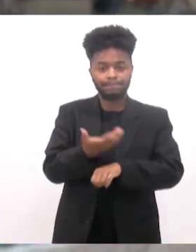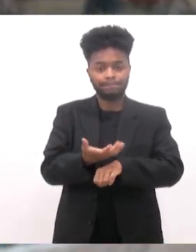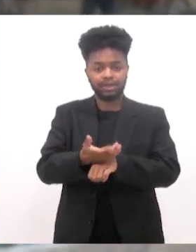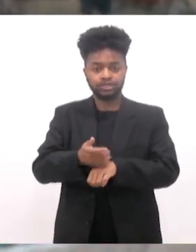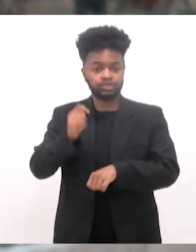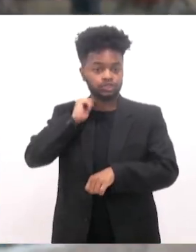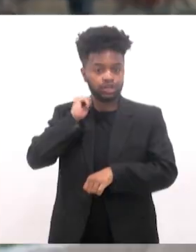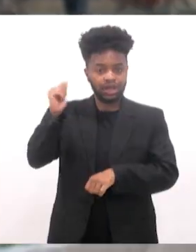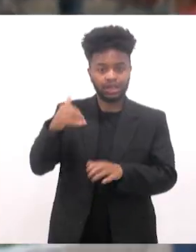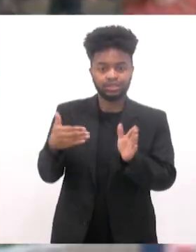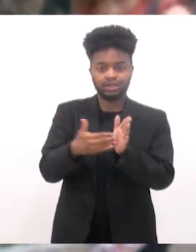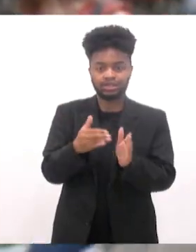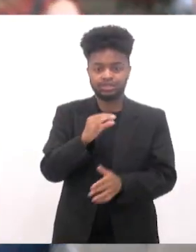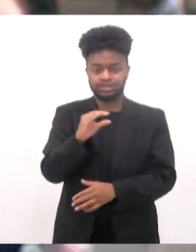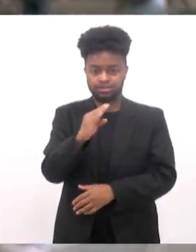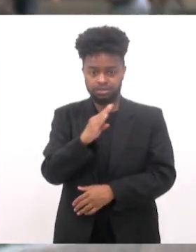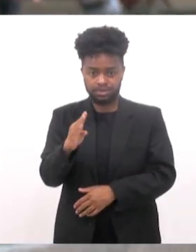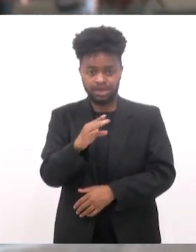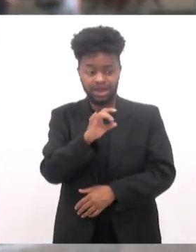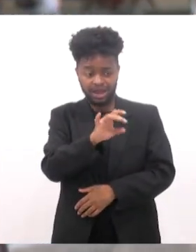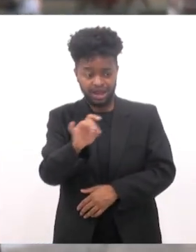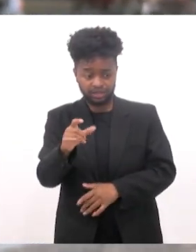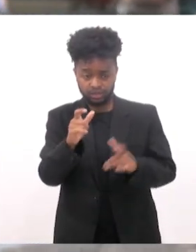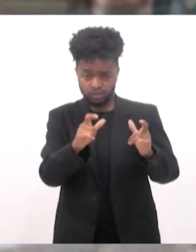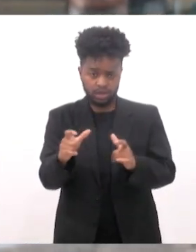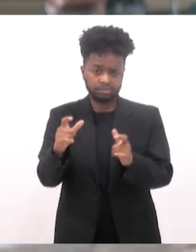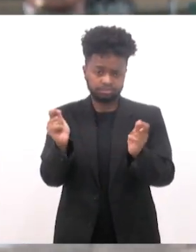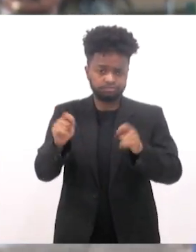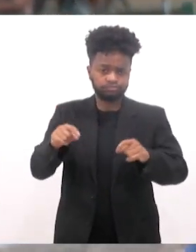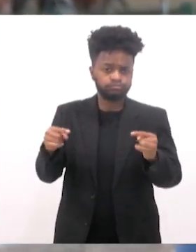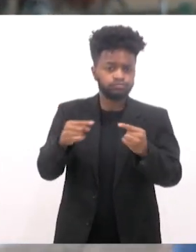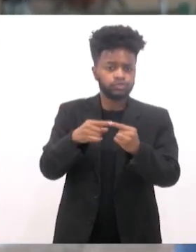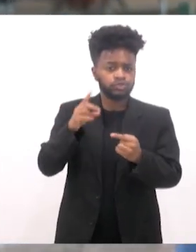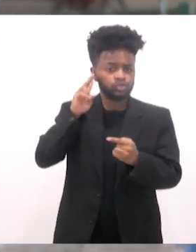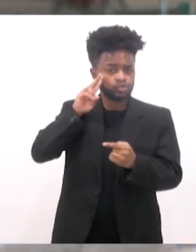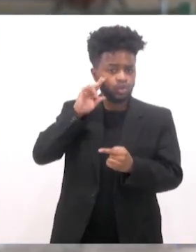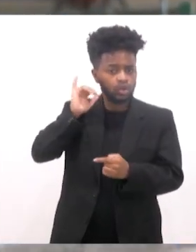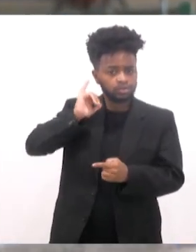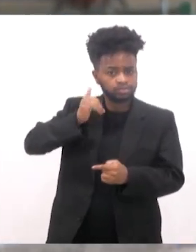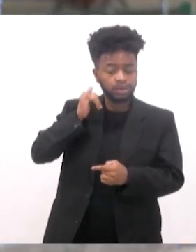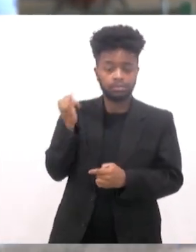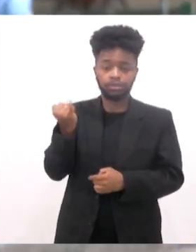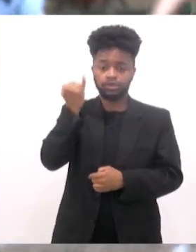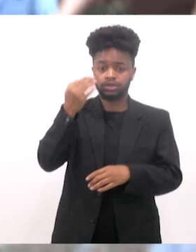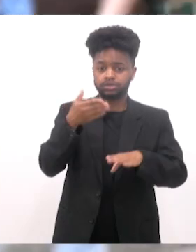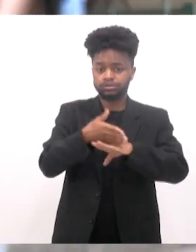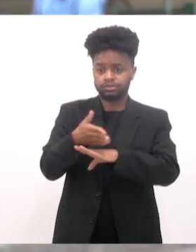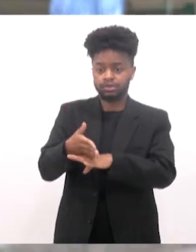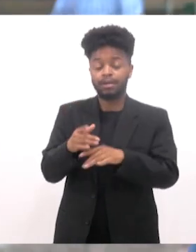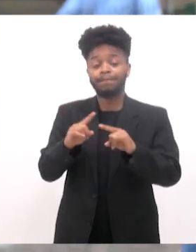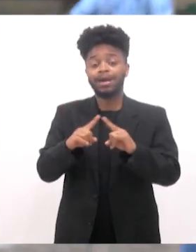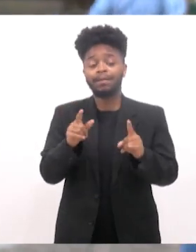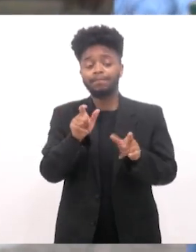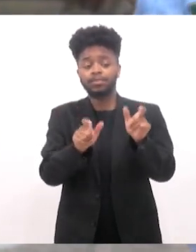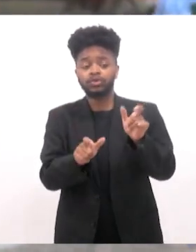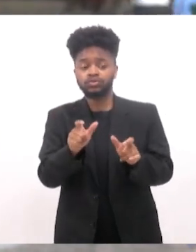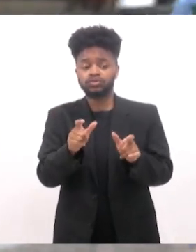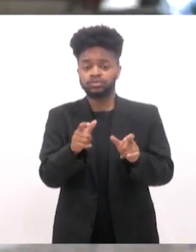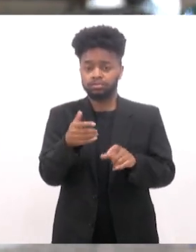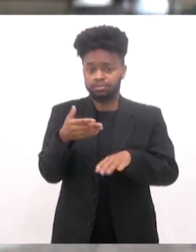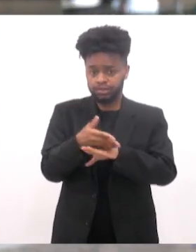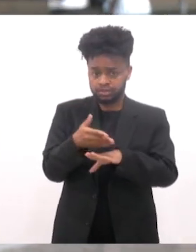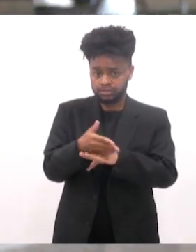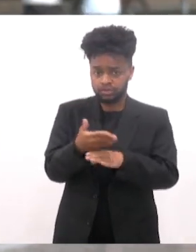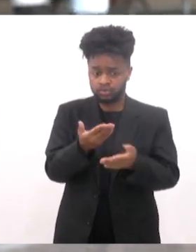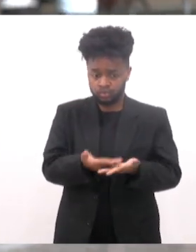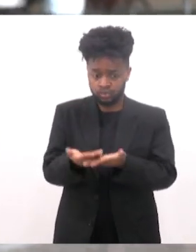Cada pedacinho do Rio aqui, da nossa cidade, tem uma história para contar, né? É muito importante participar dessa caminhada. Agora, alguns artistas participaram de um laboratório, né?